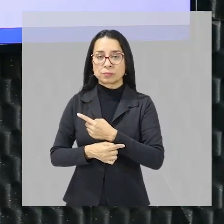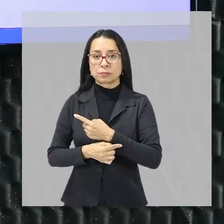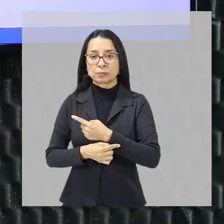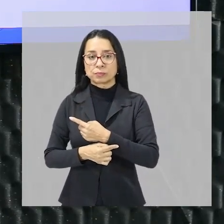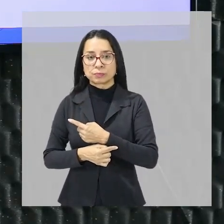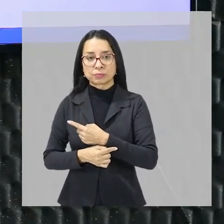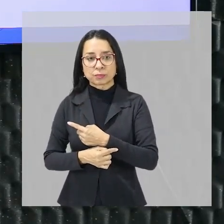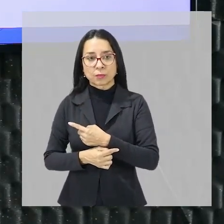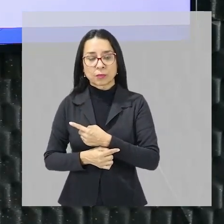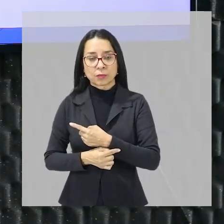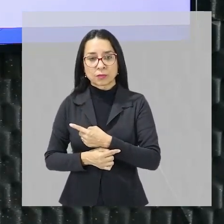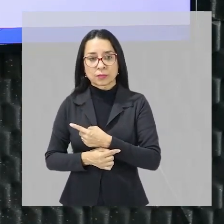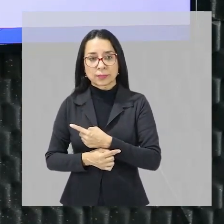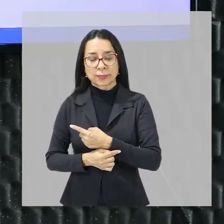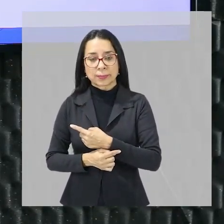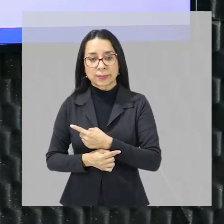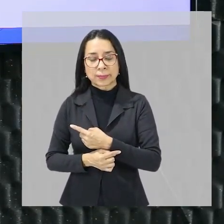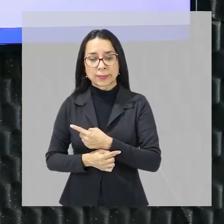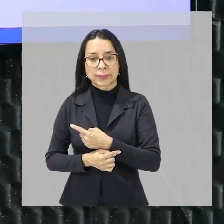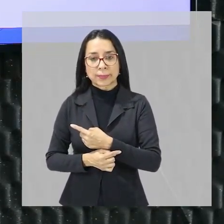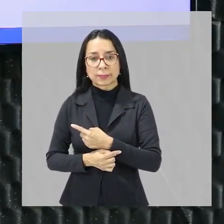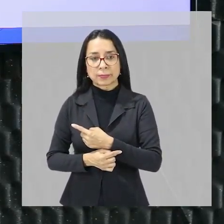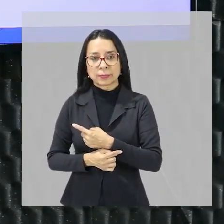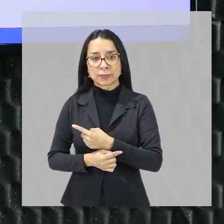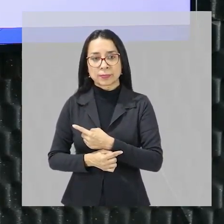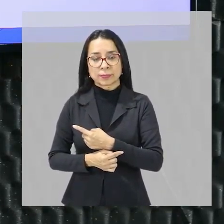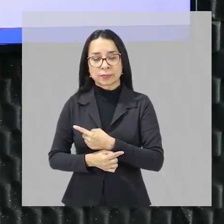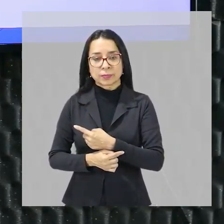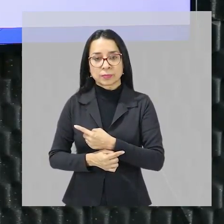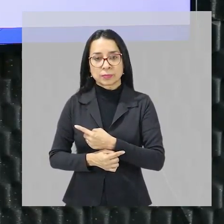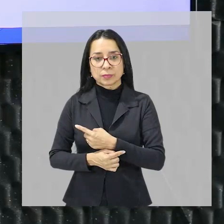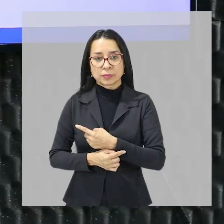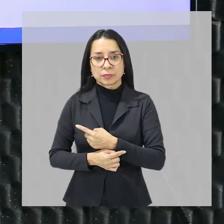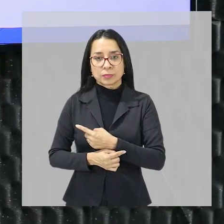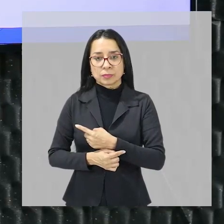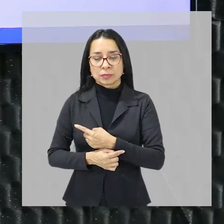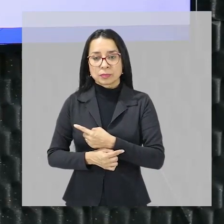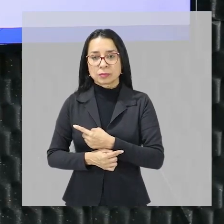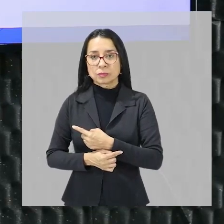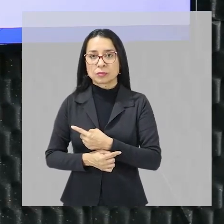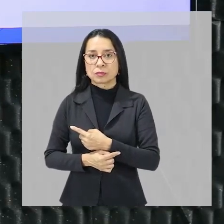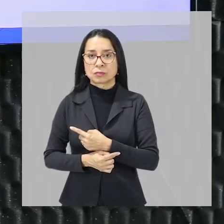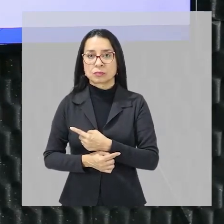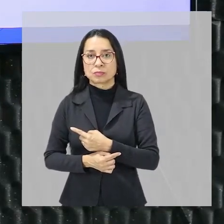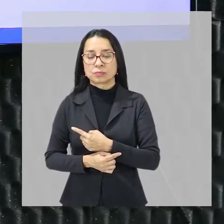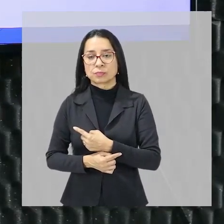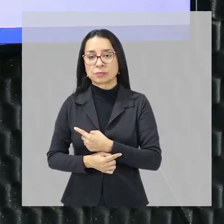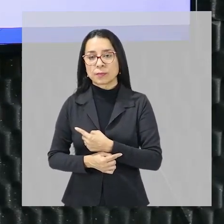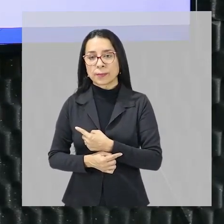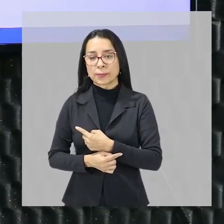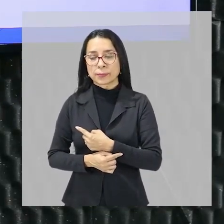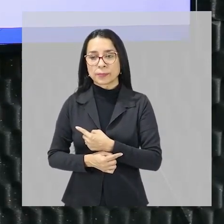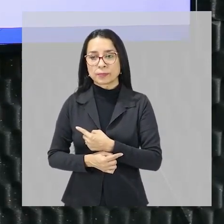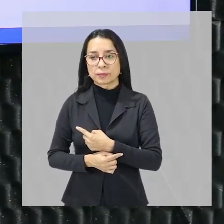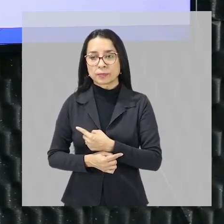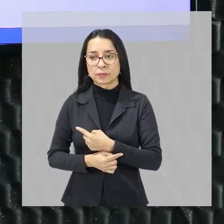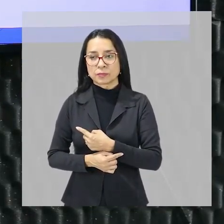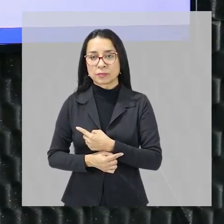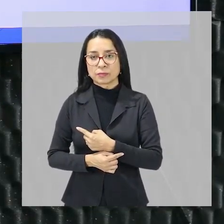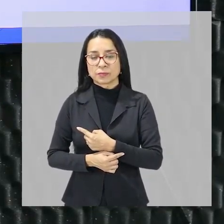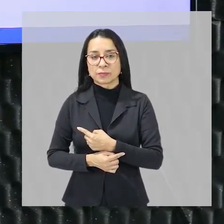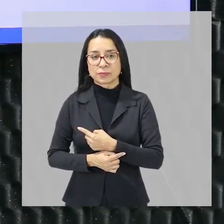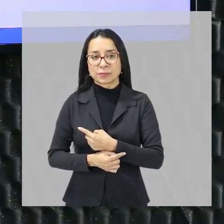pergunta. A pergunta é a seguinte. A atuação do movimento social abordado